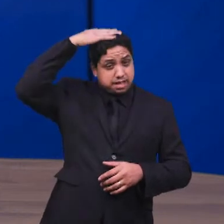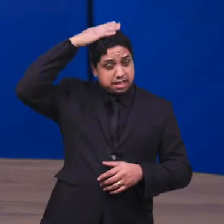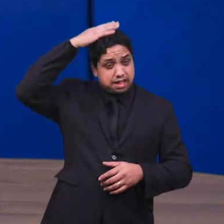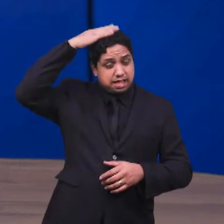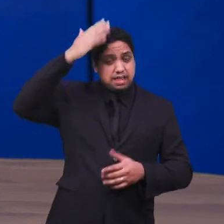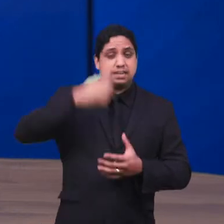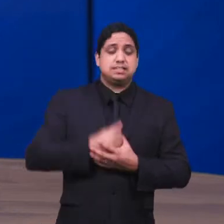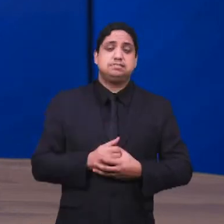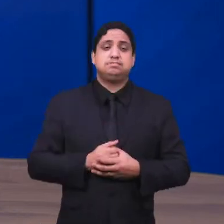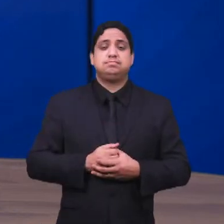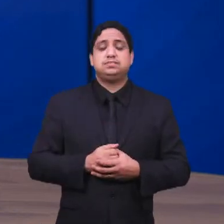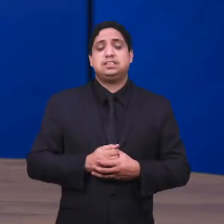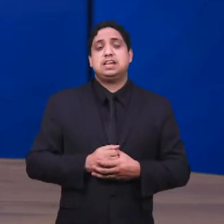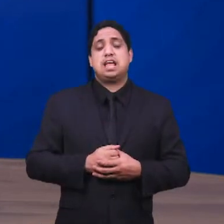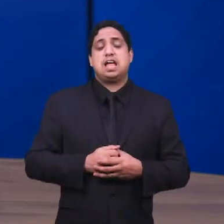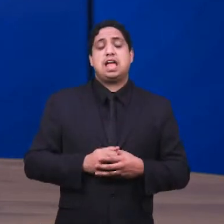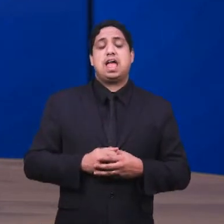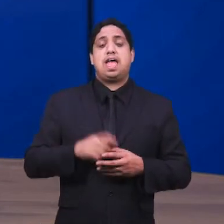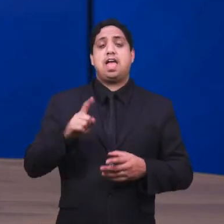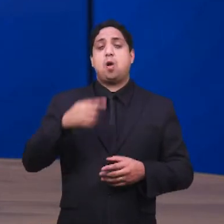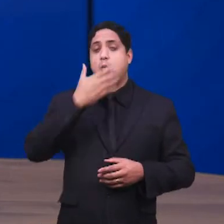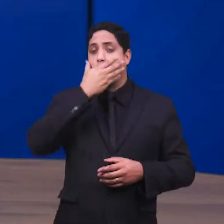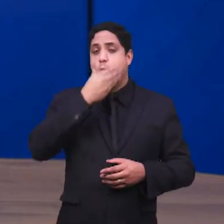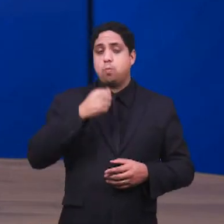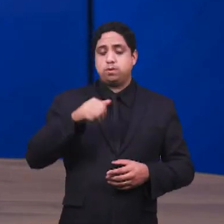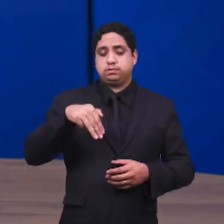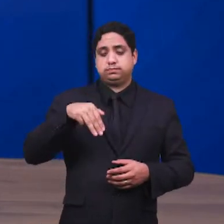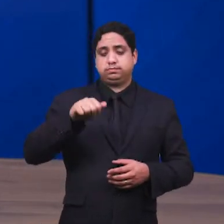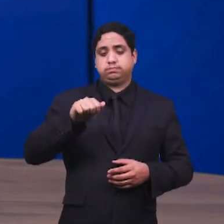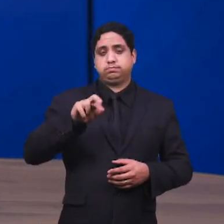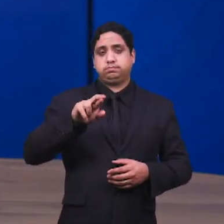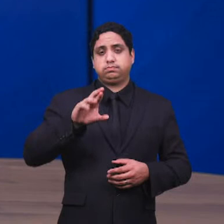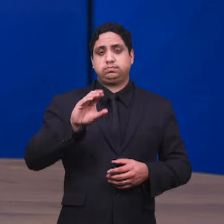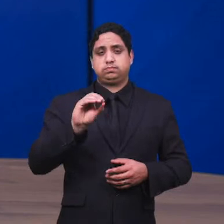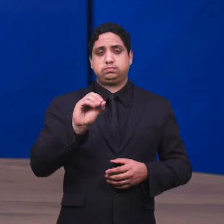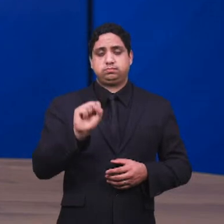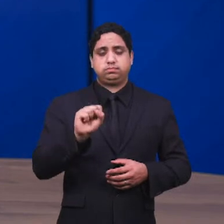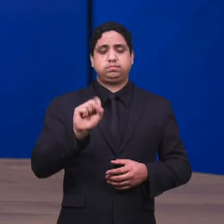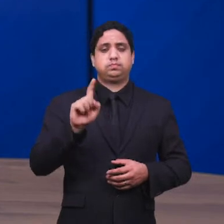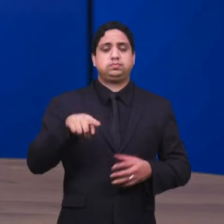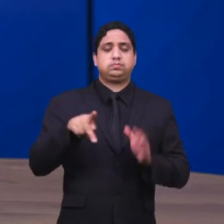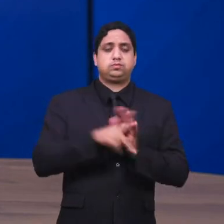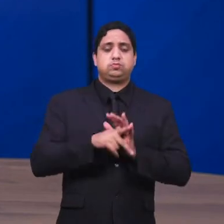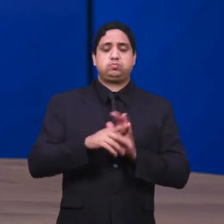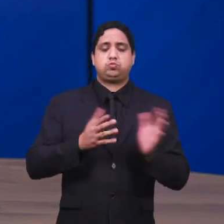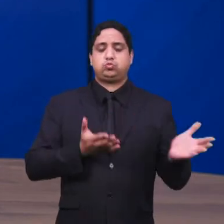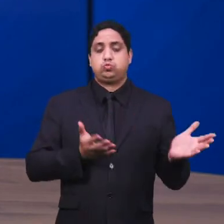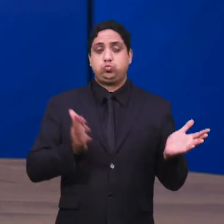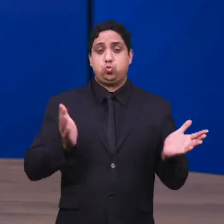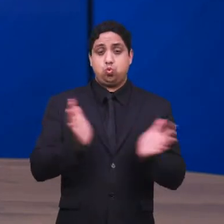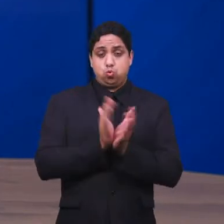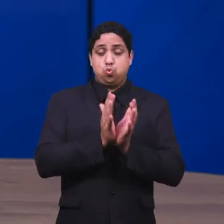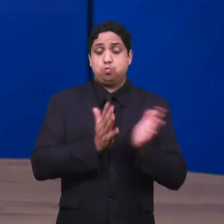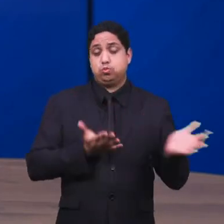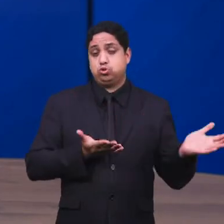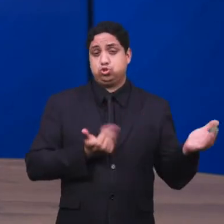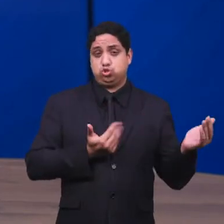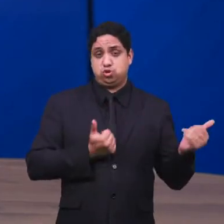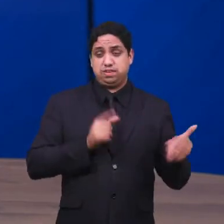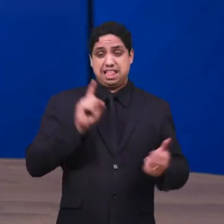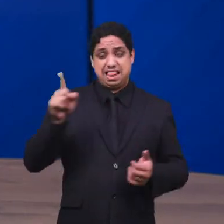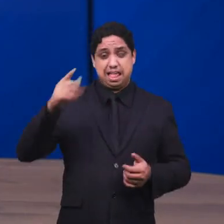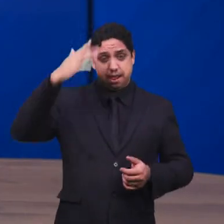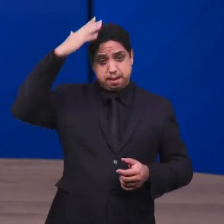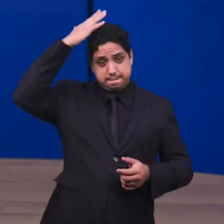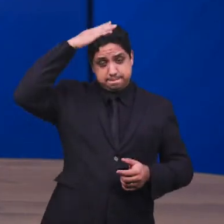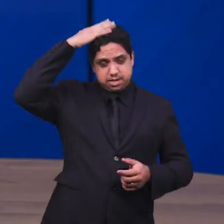Campina Grande do Sul. E quem vai responder é o nosso irmão Marcos Paulo. Marcos Paulo pertence ao grupo de jovens da nossa igreja lá em